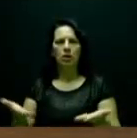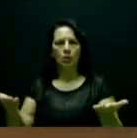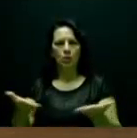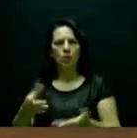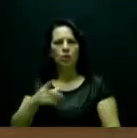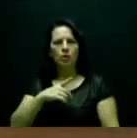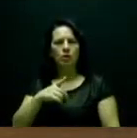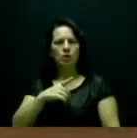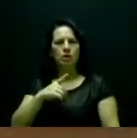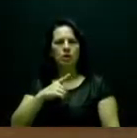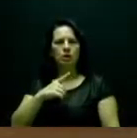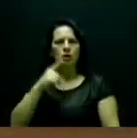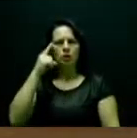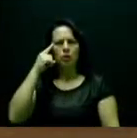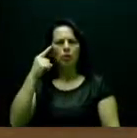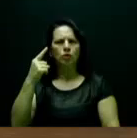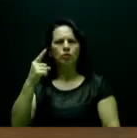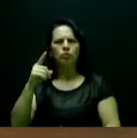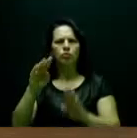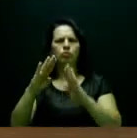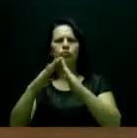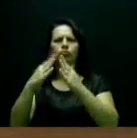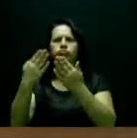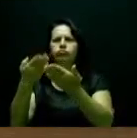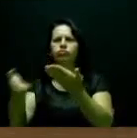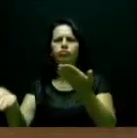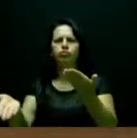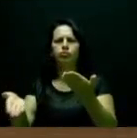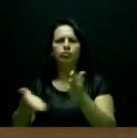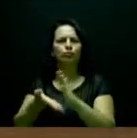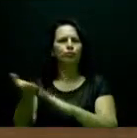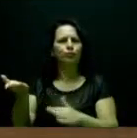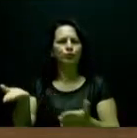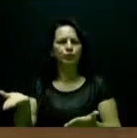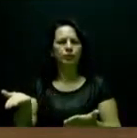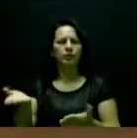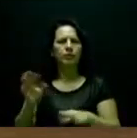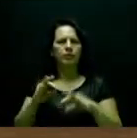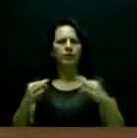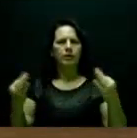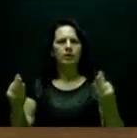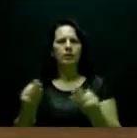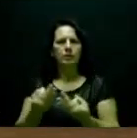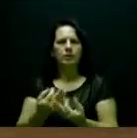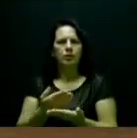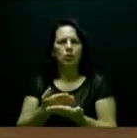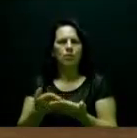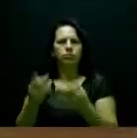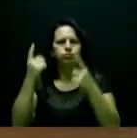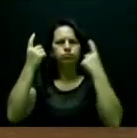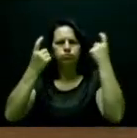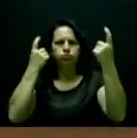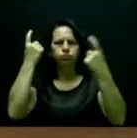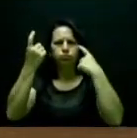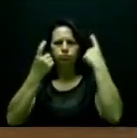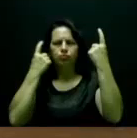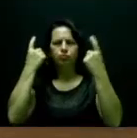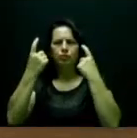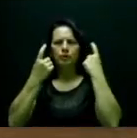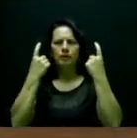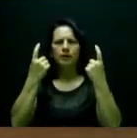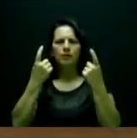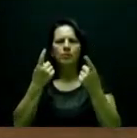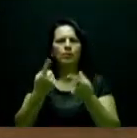várias execuções de ordem de despejo, e essas famílias começam, na verdade, a se desesperar, porque